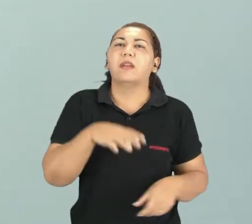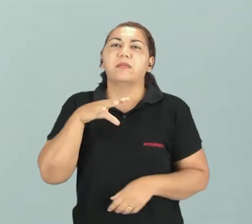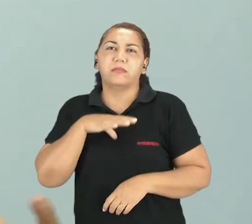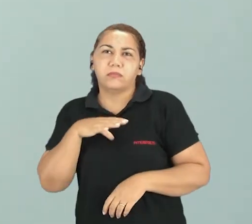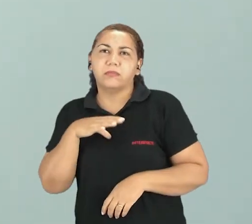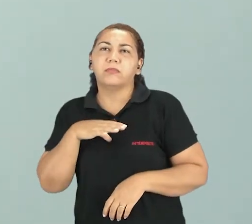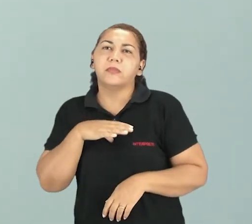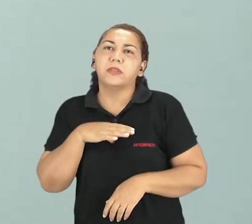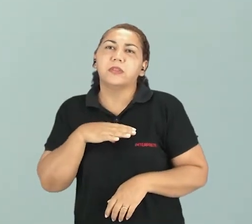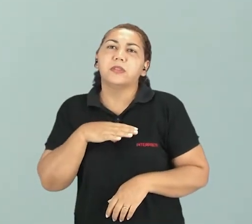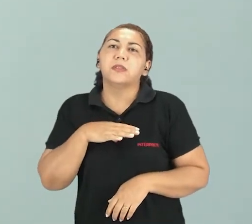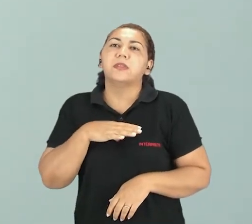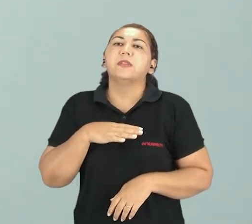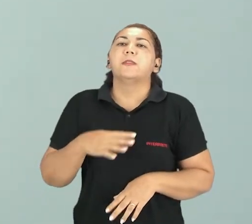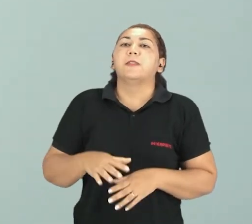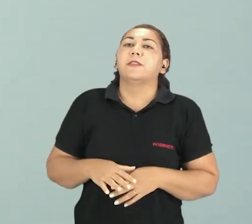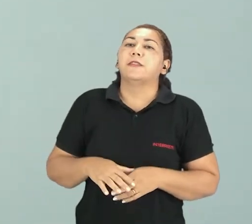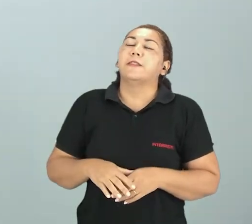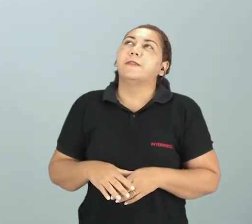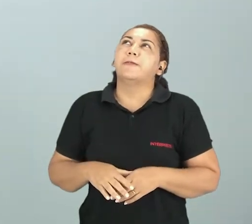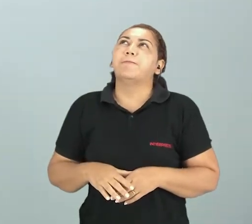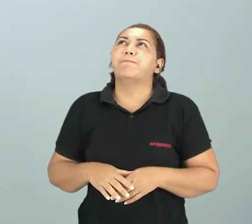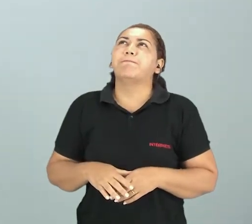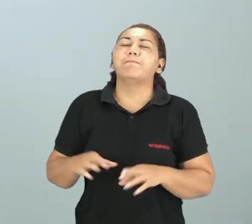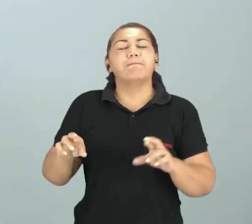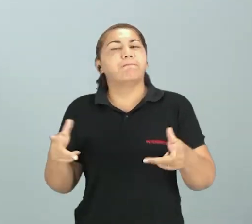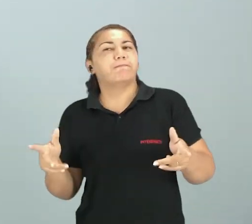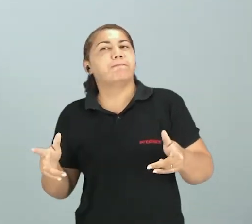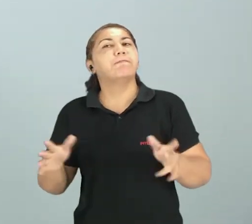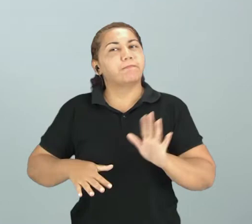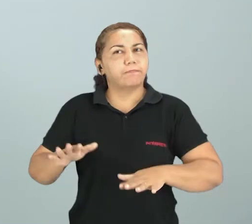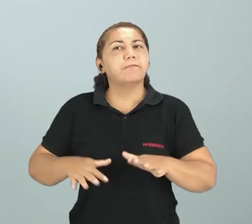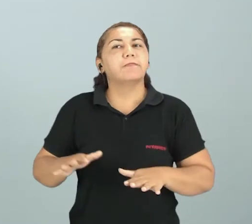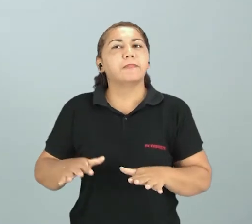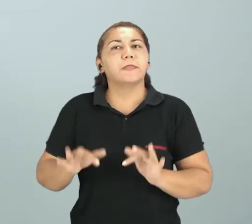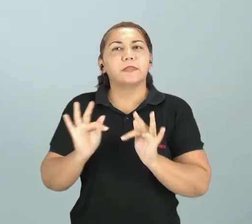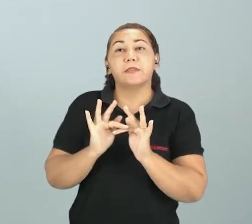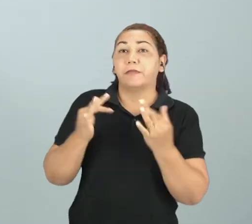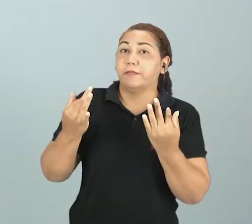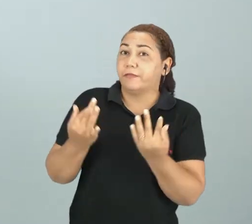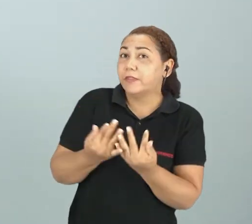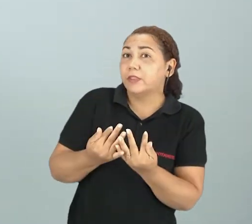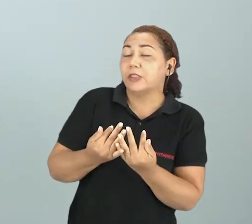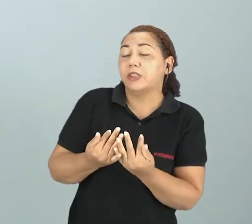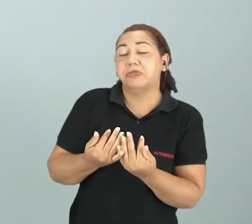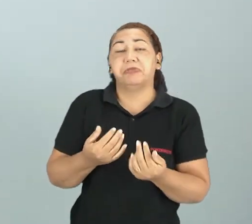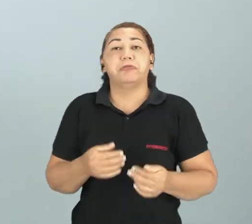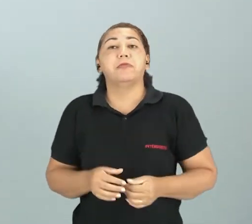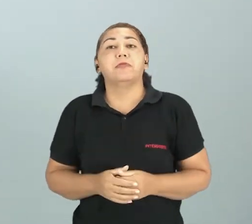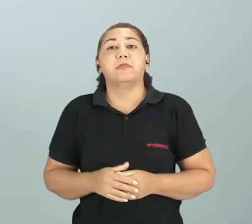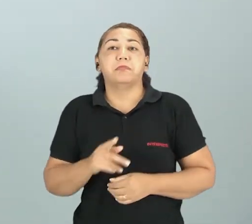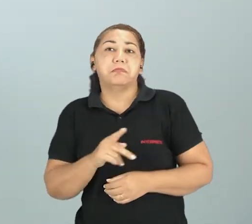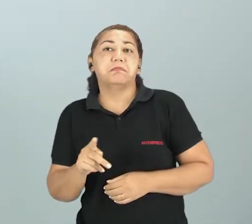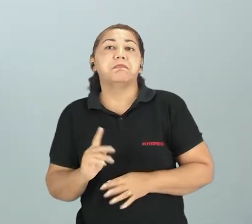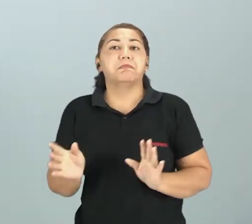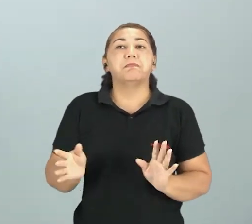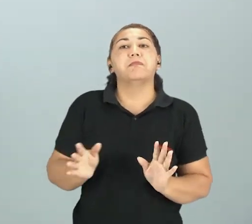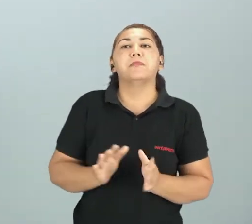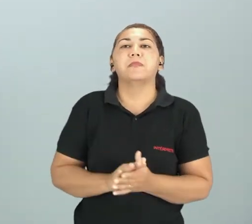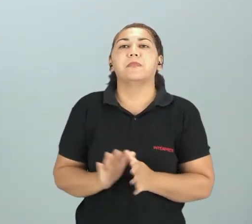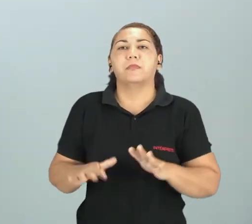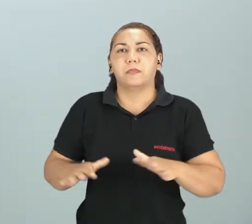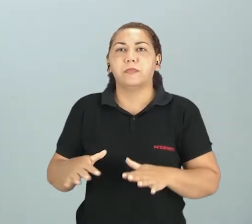tá? Se você está na universidade, você simplesmente está em casa entre os seus familiares, tá? Então, esse preconceito linguístico, a gente não pode